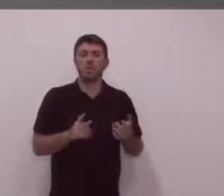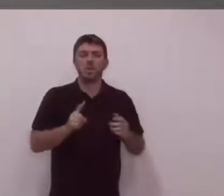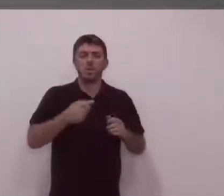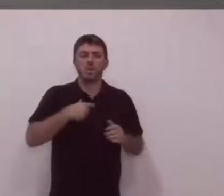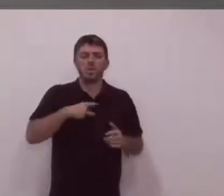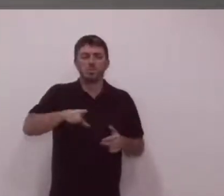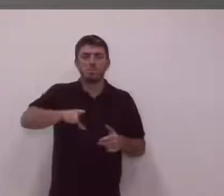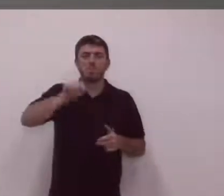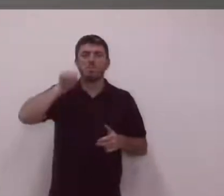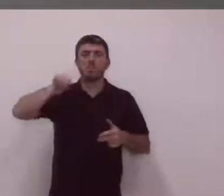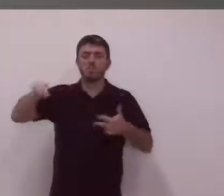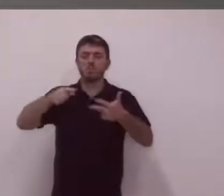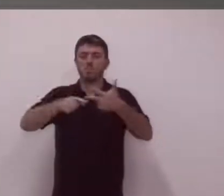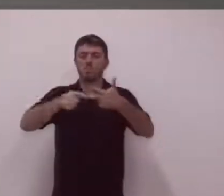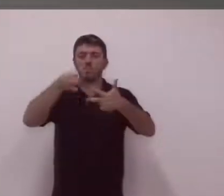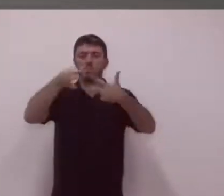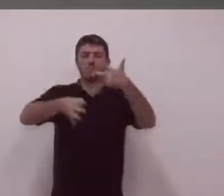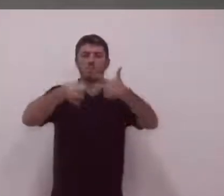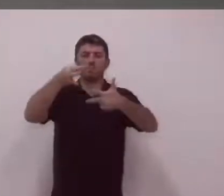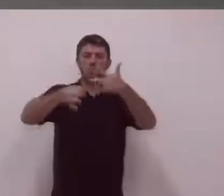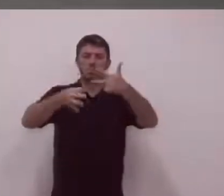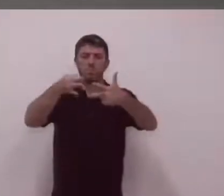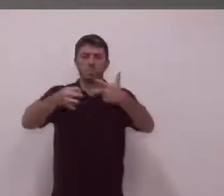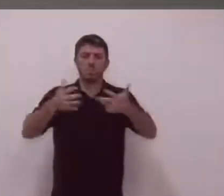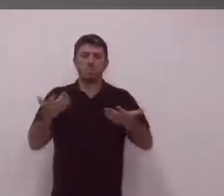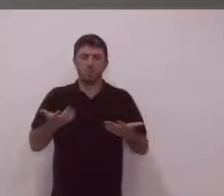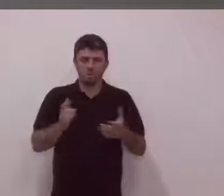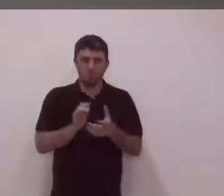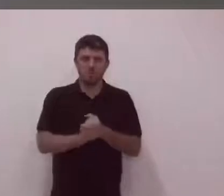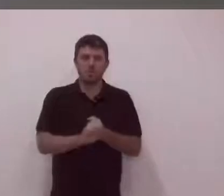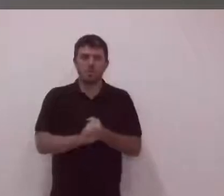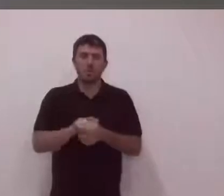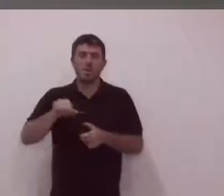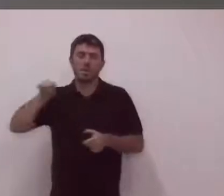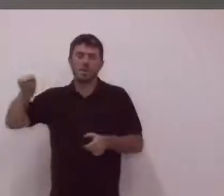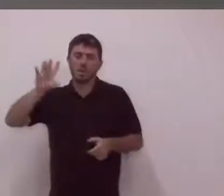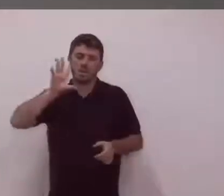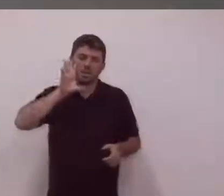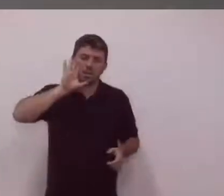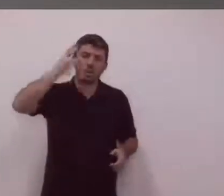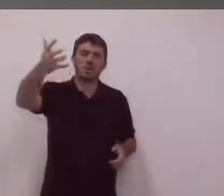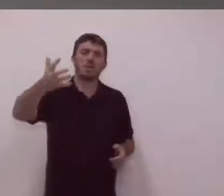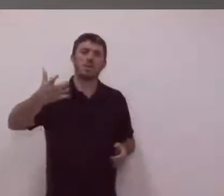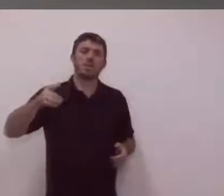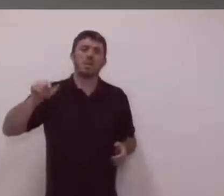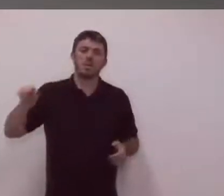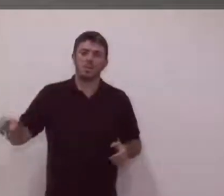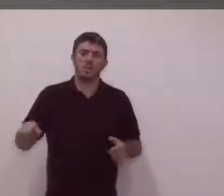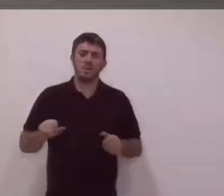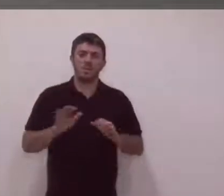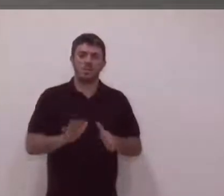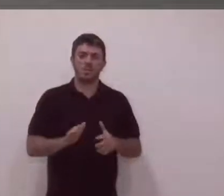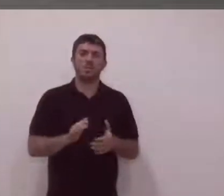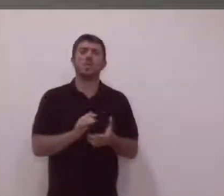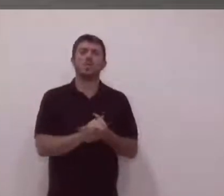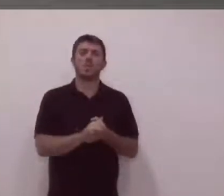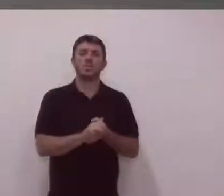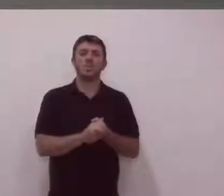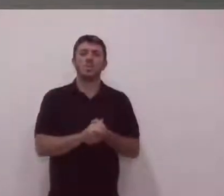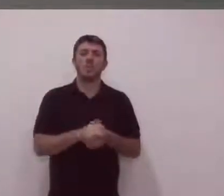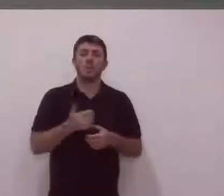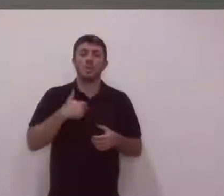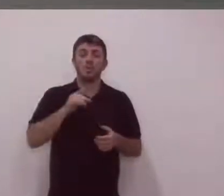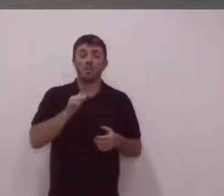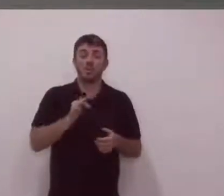nós no passado havíamos reprovado e o assunto vem trazido à tona lógico há todo um impasse político que acaba ocorrendo estamos em